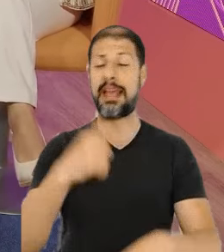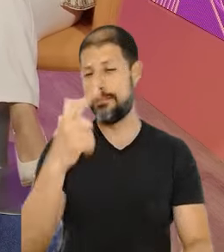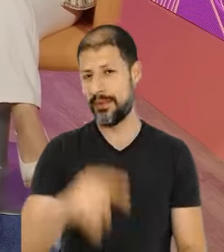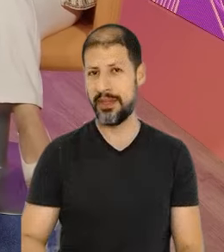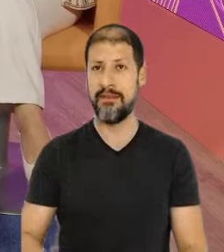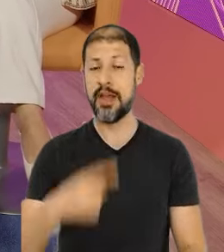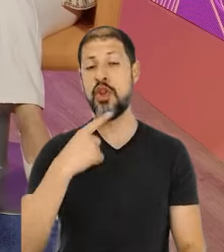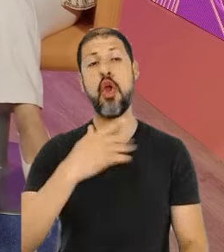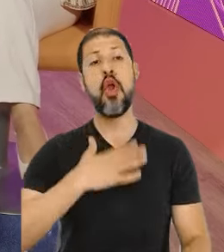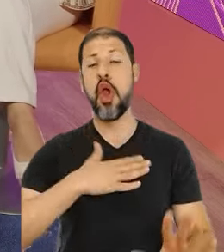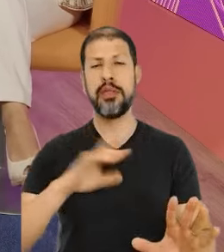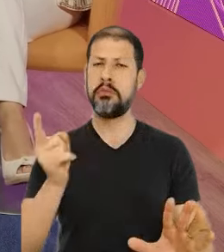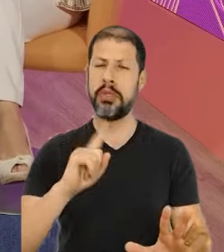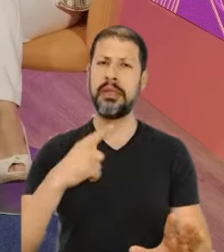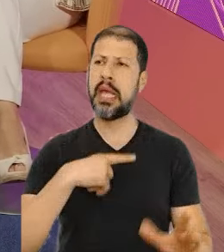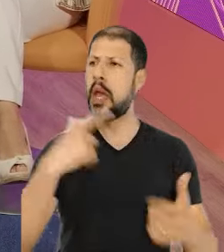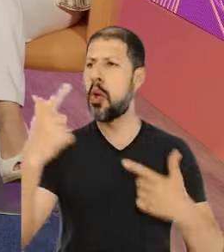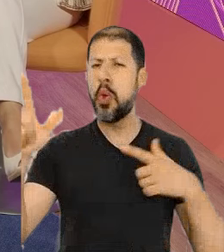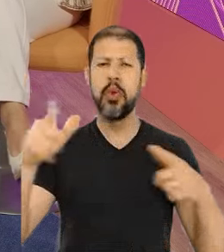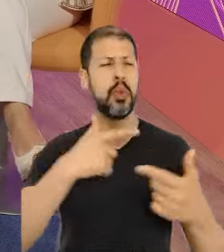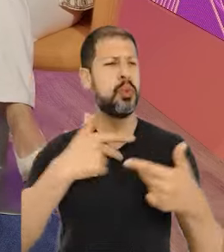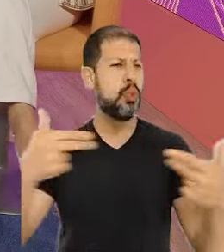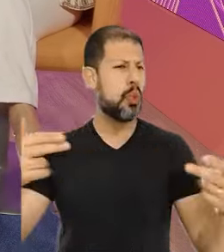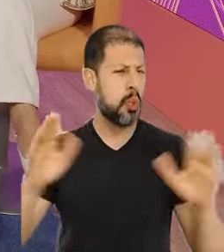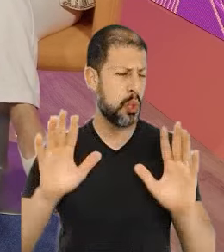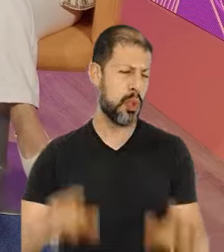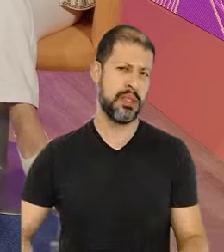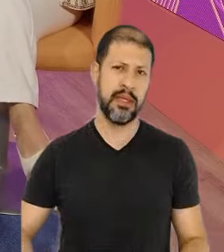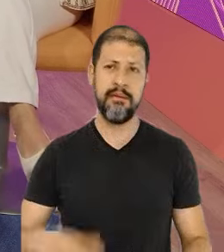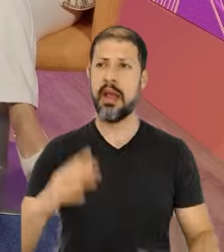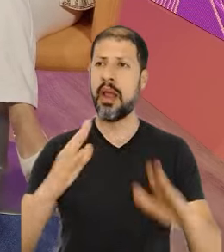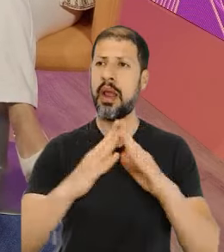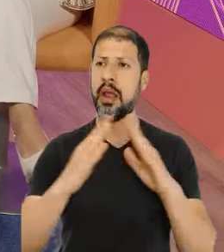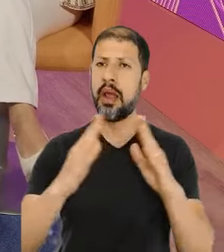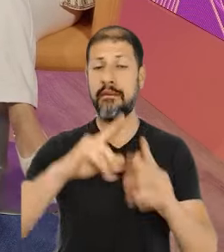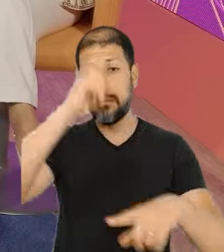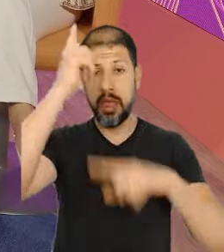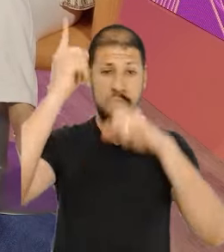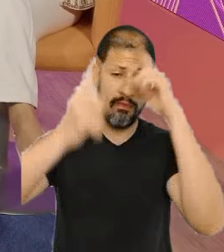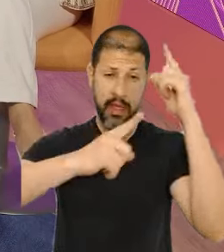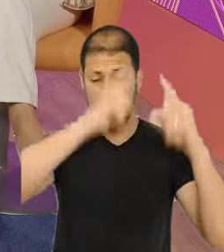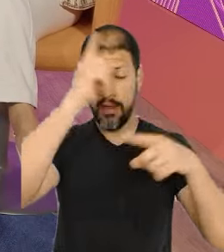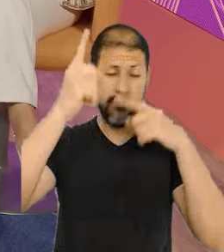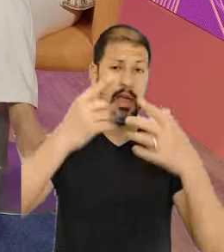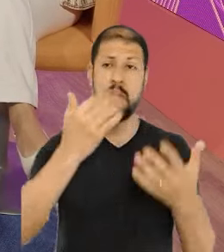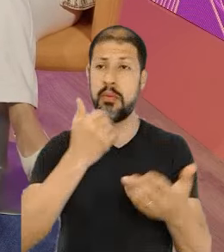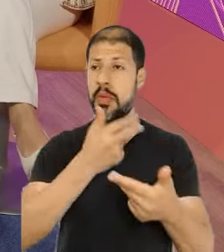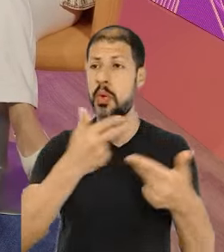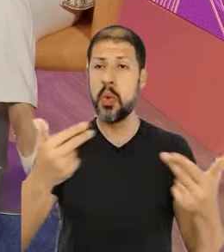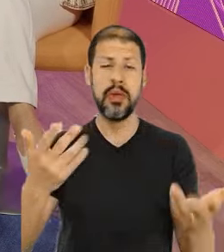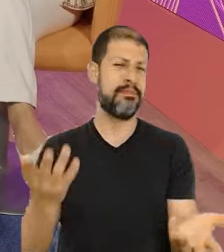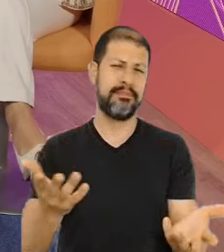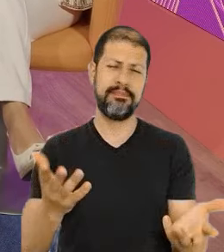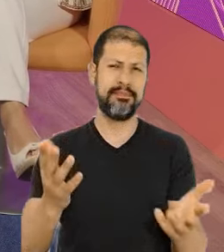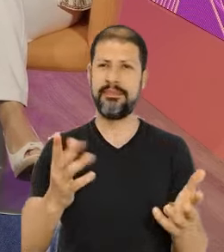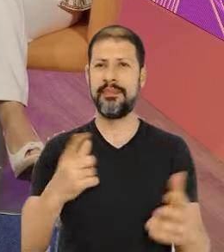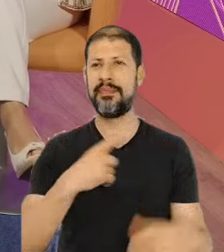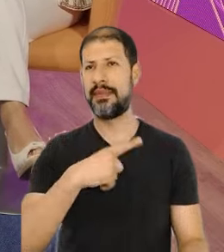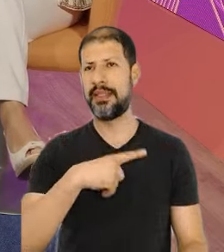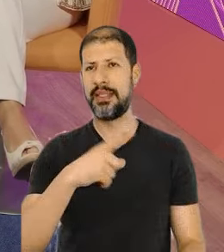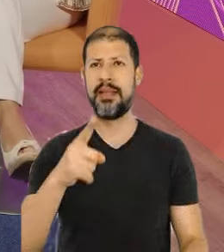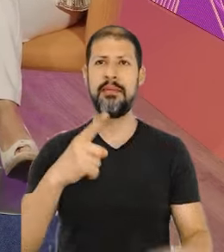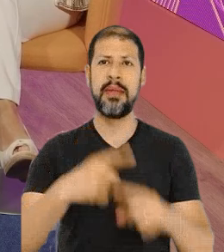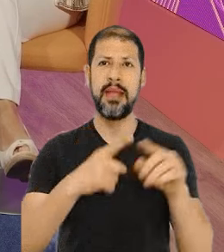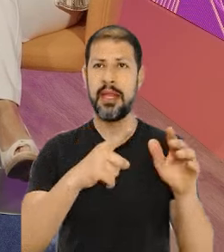questão de Não Gostar Elas têm outras prioridades do que ficar em casa inventando uma uma comidinha gostos livra D culpa de dar pros